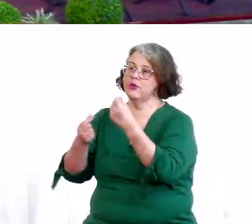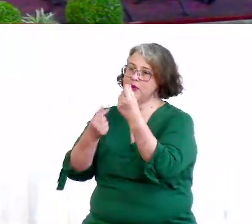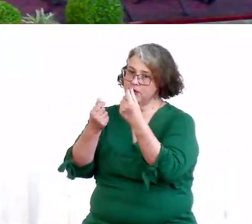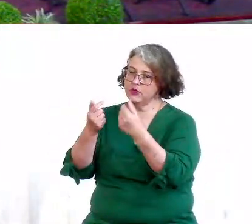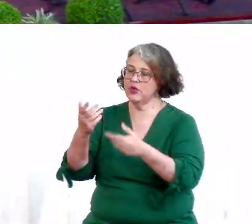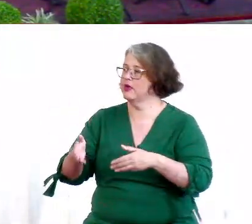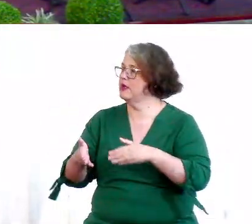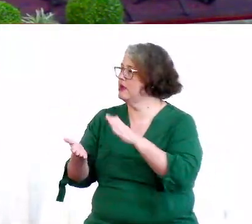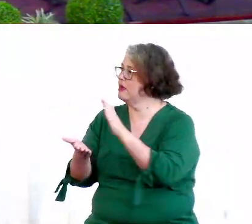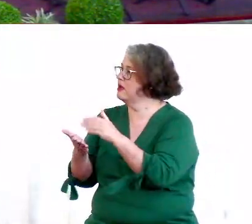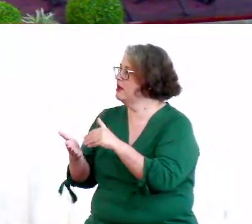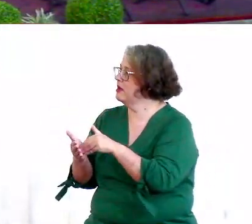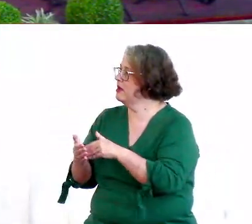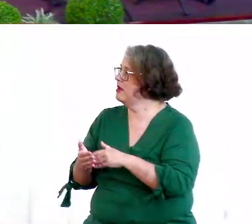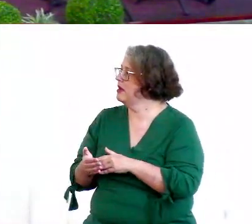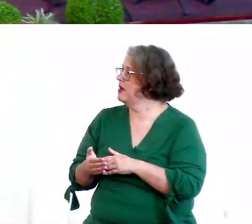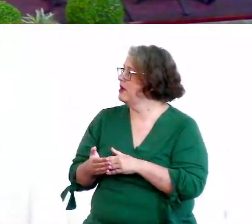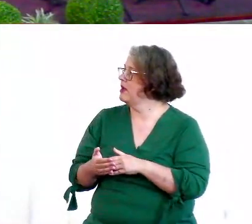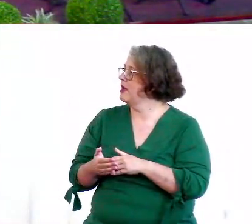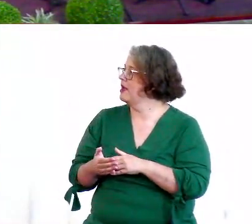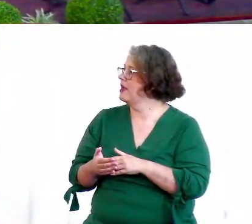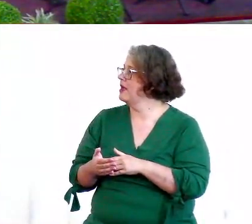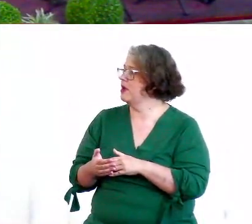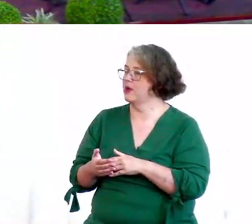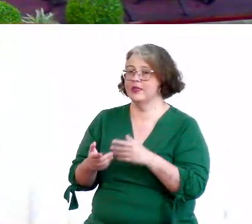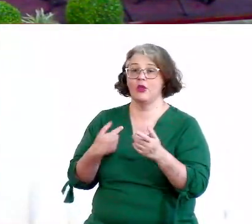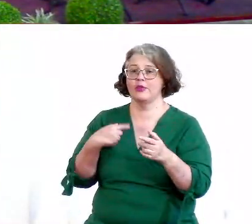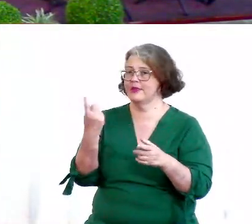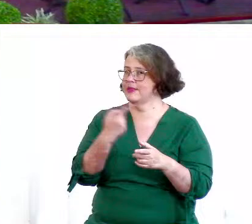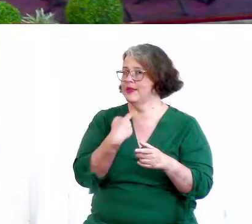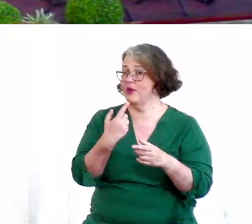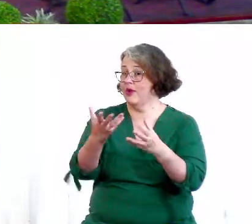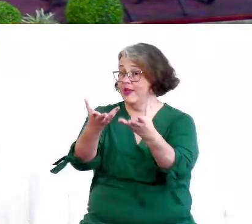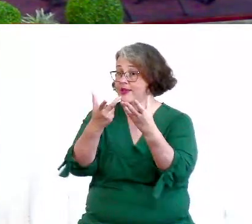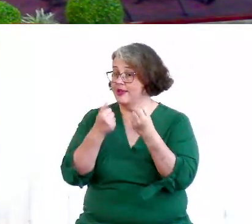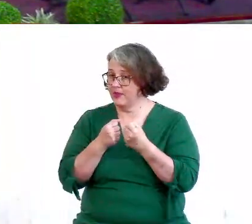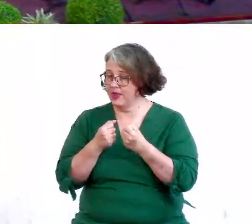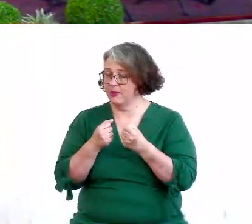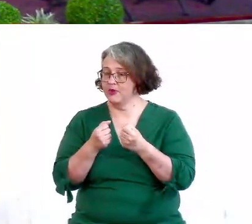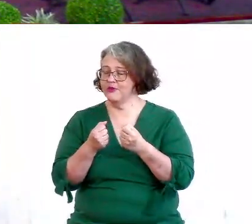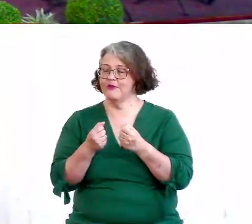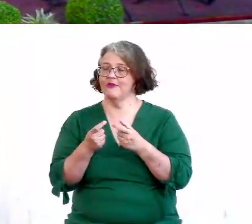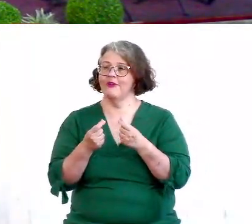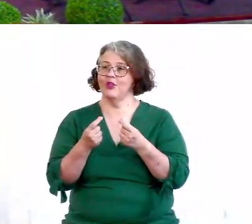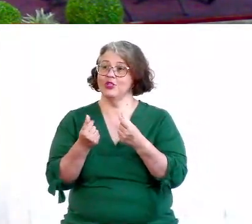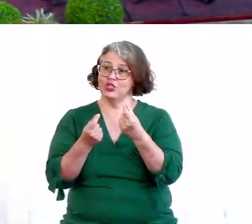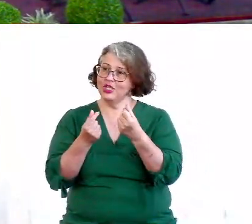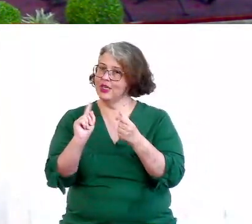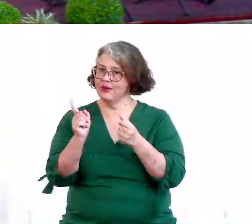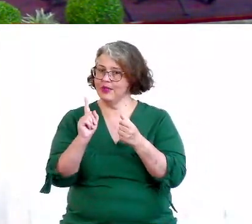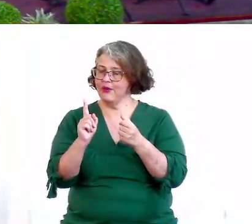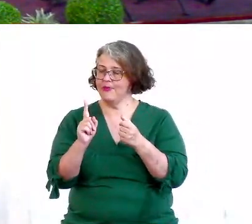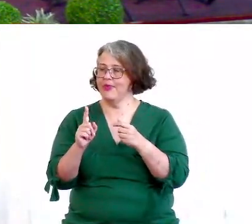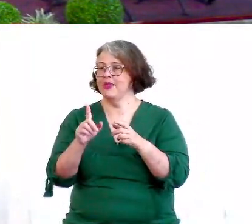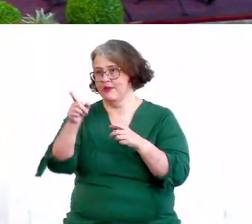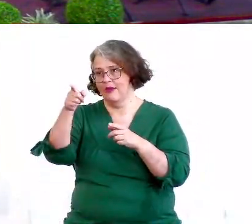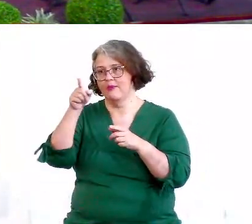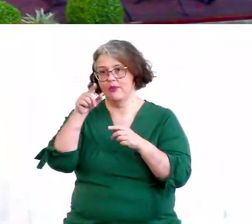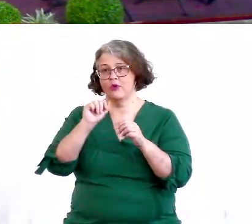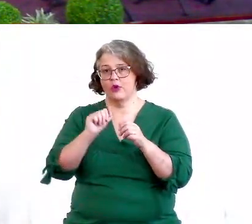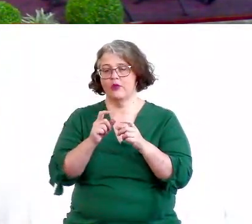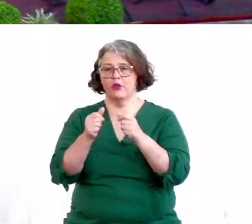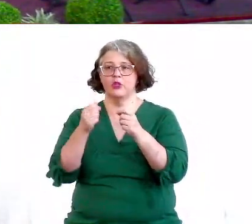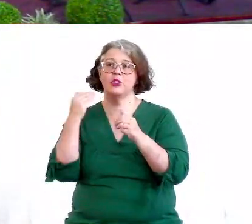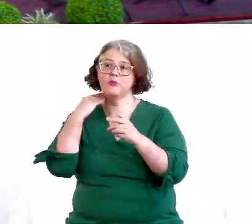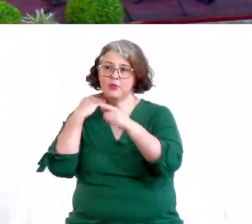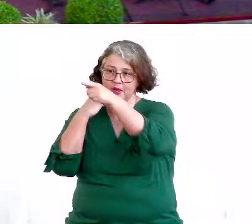Nós não, então, receberemos valor em dinheiro, só leite em pó. Tá bom?